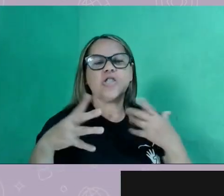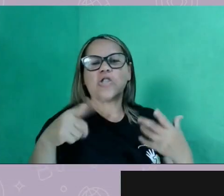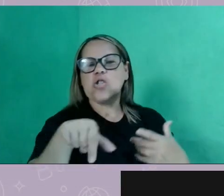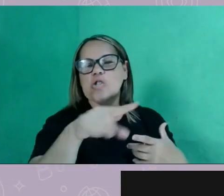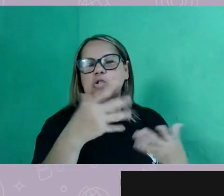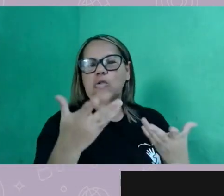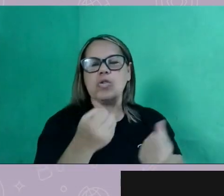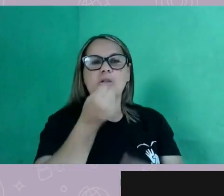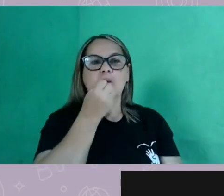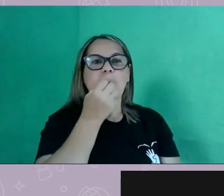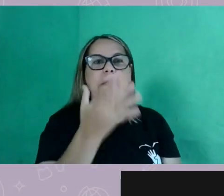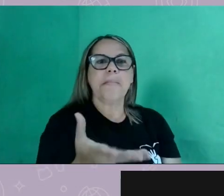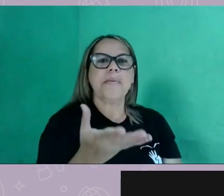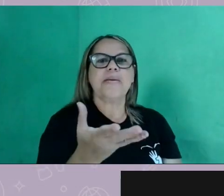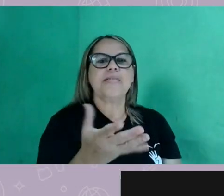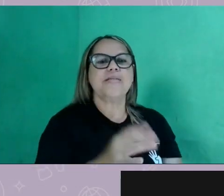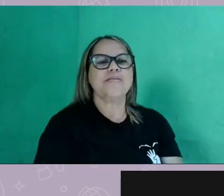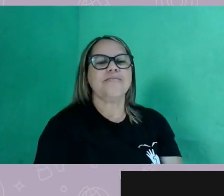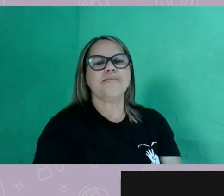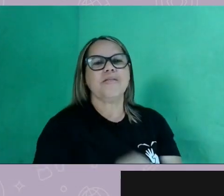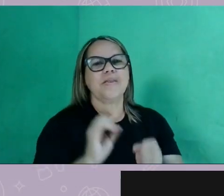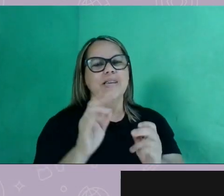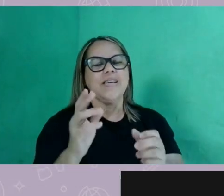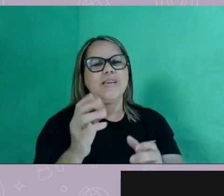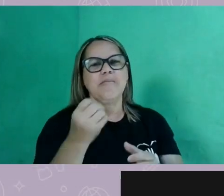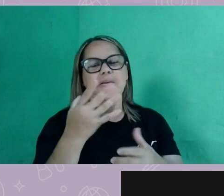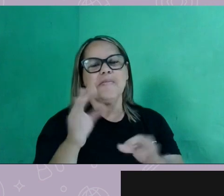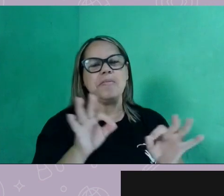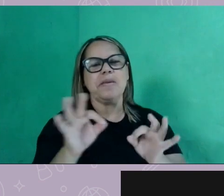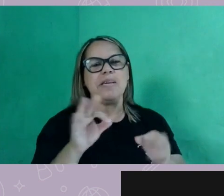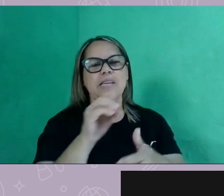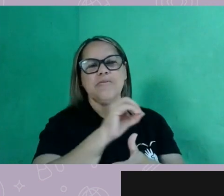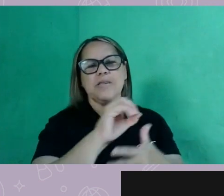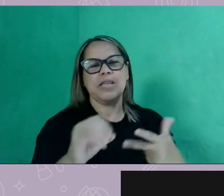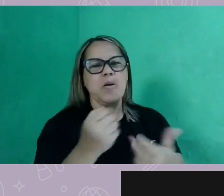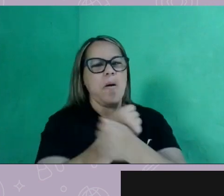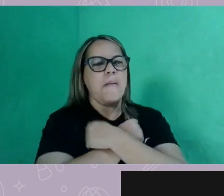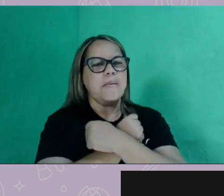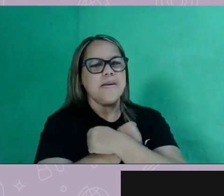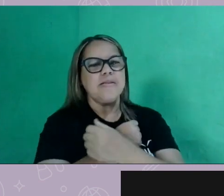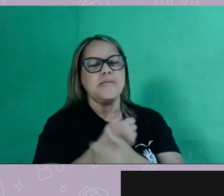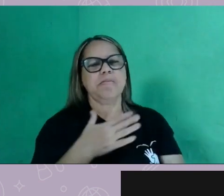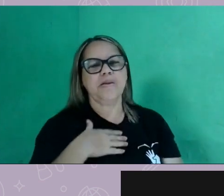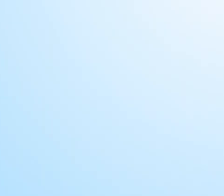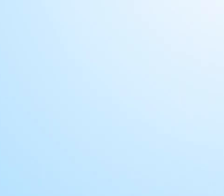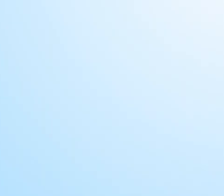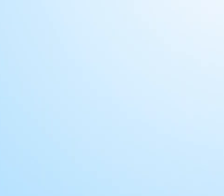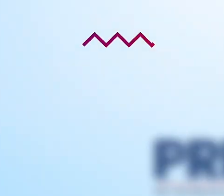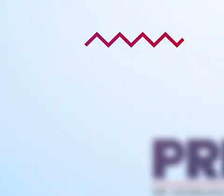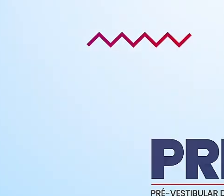e bem preparados para o Enem tá bom um abraço de vocês meu e do Prevult até mais